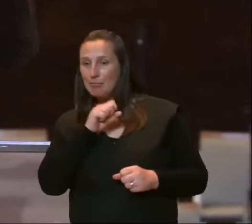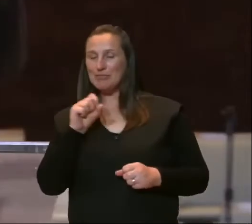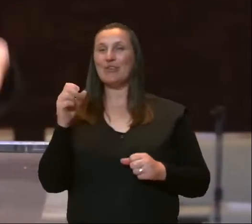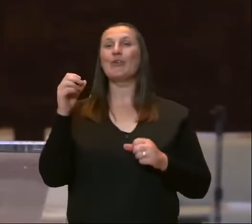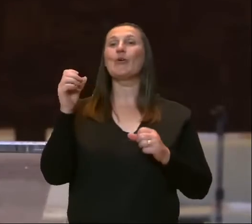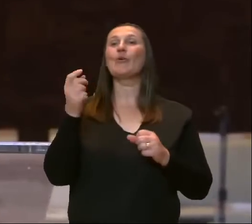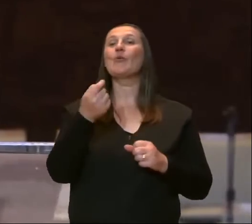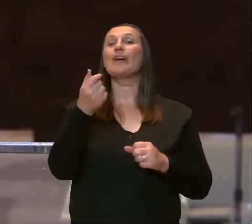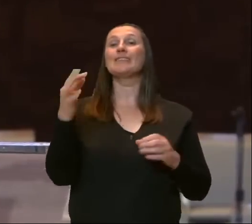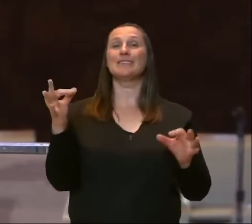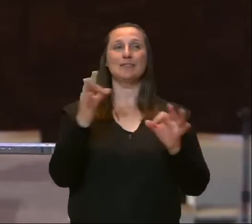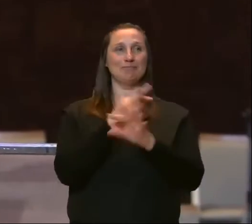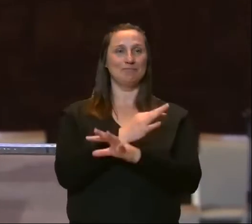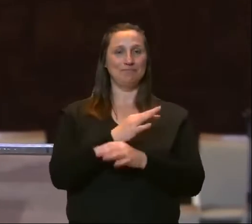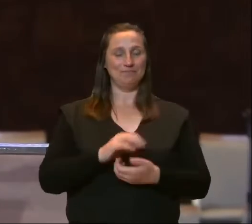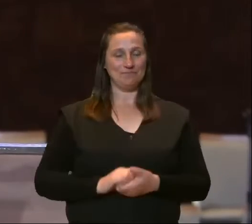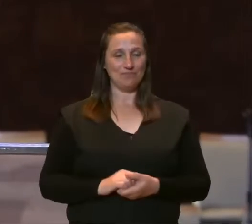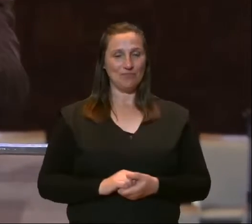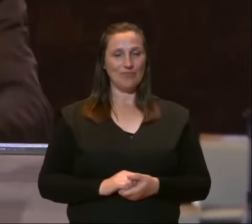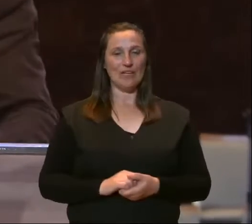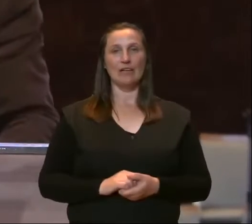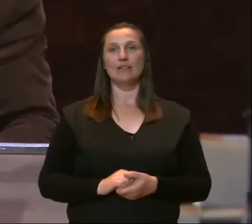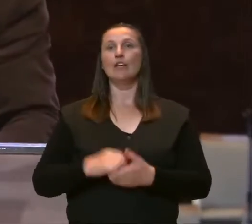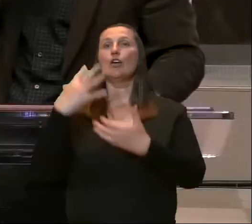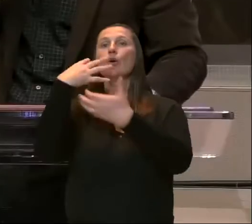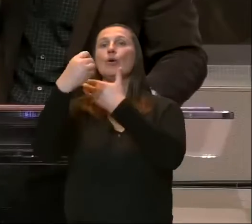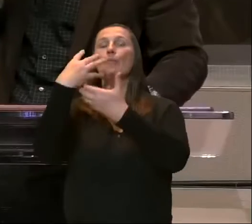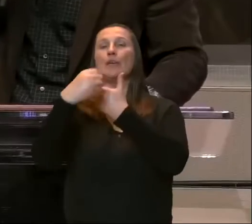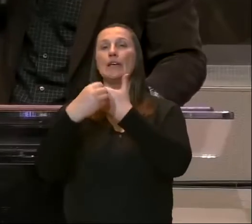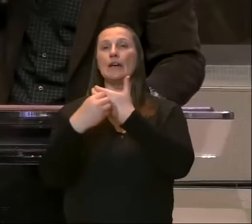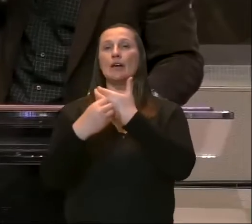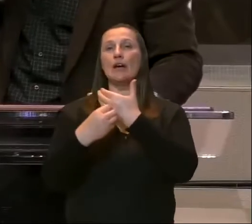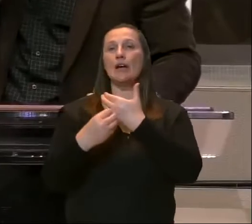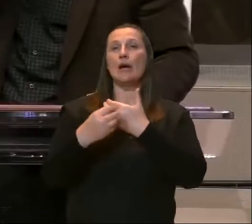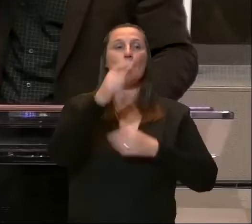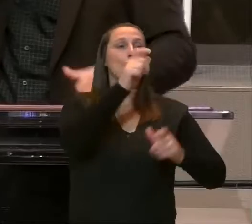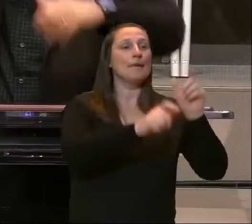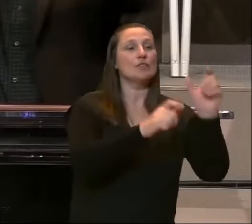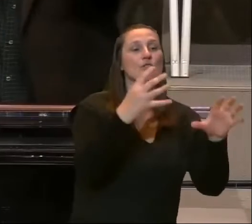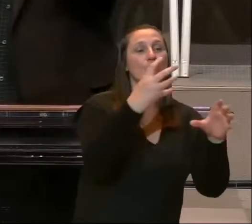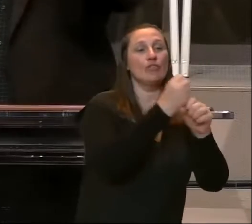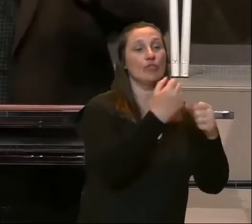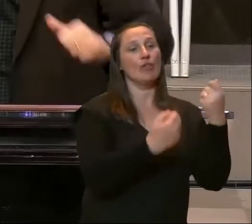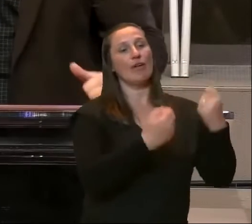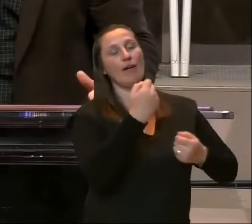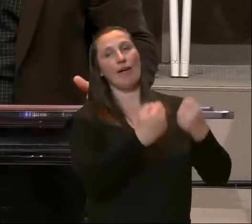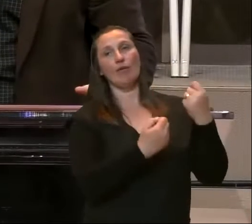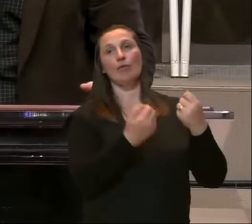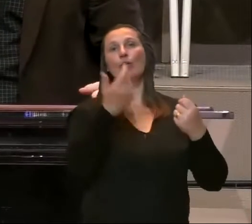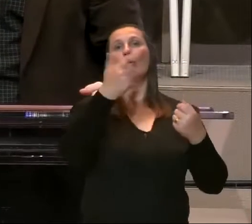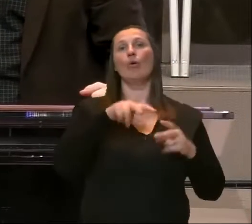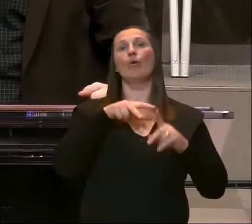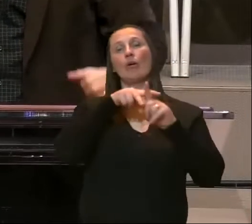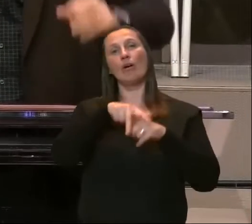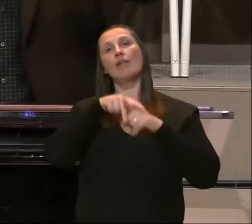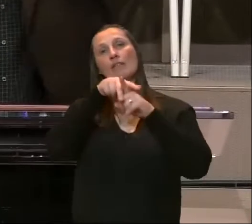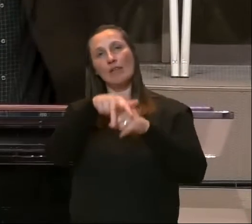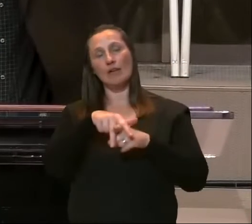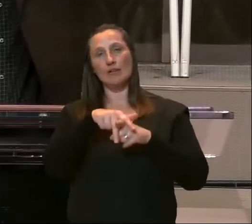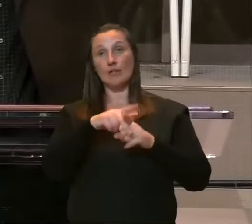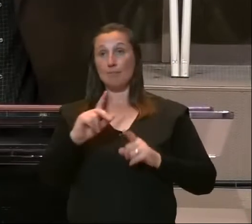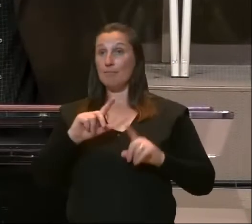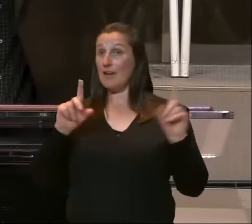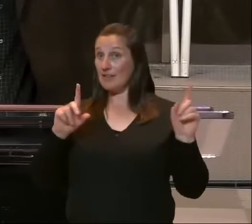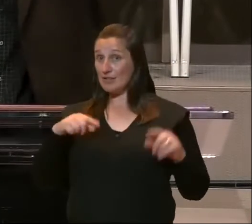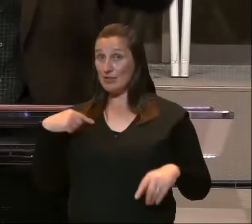lembrar um versículo, repita comigo assim: uns confiam em carros, outros em cavalos.